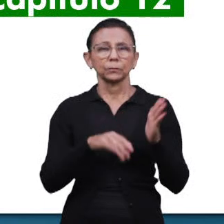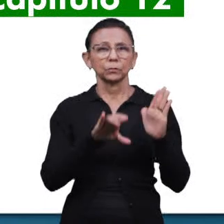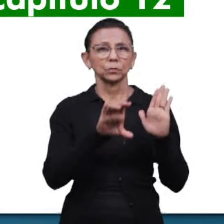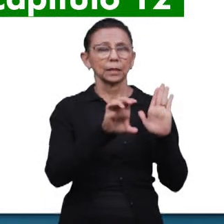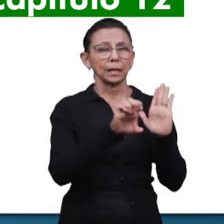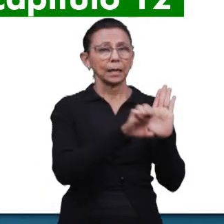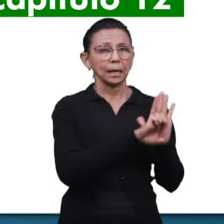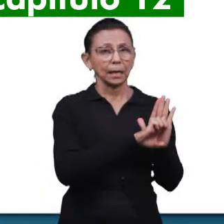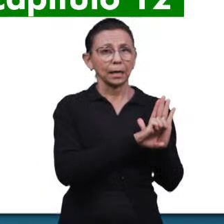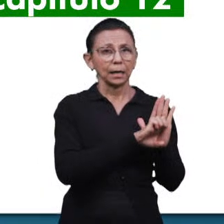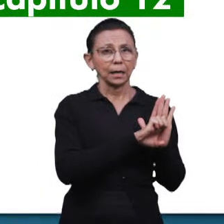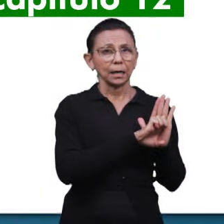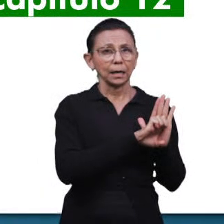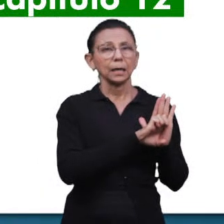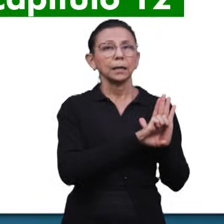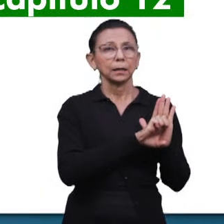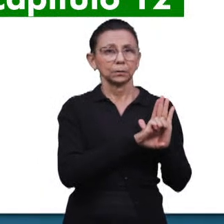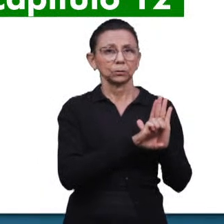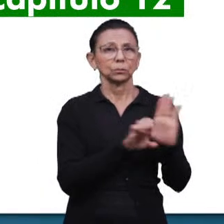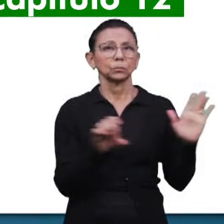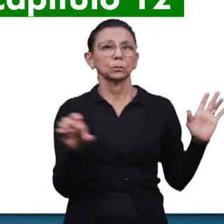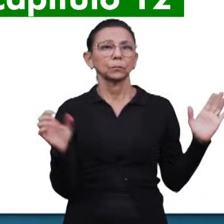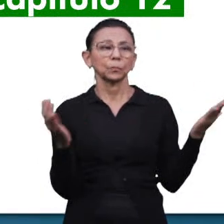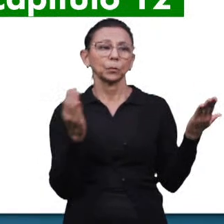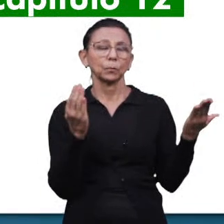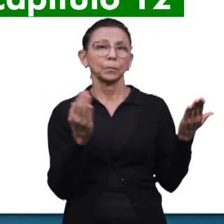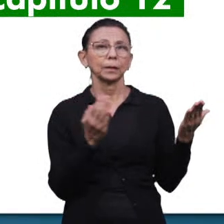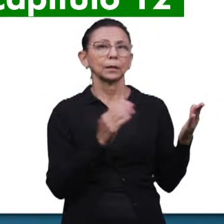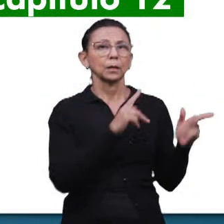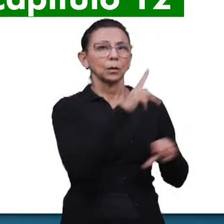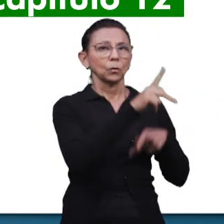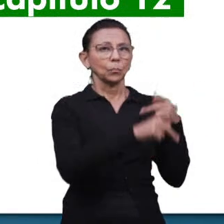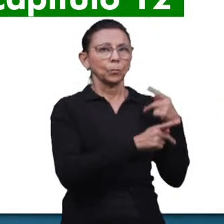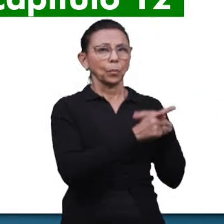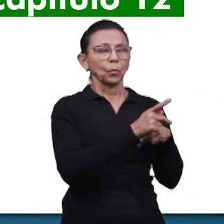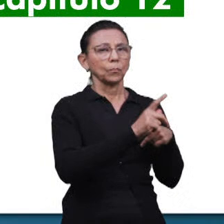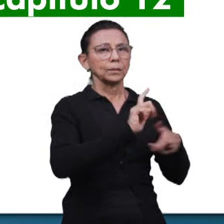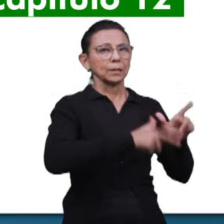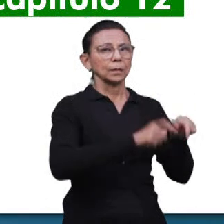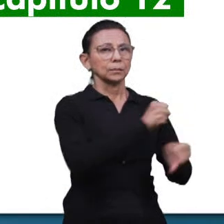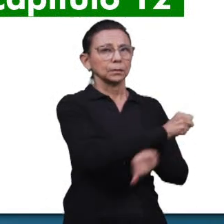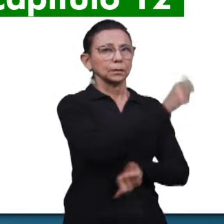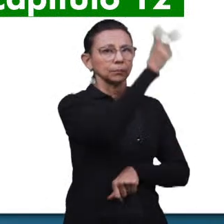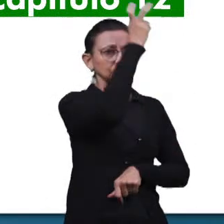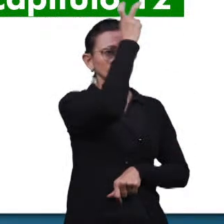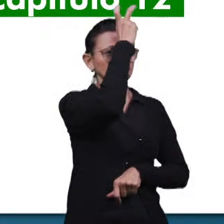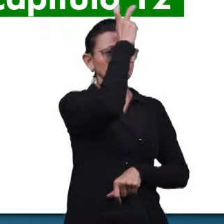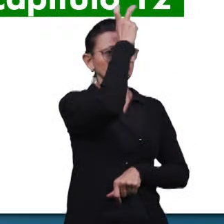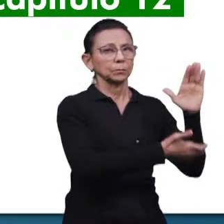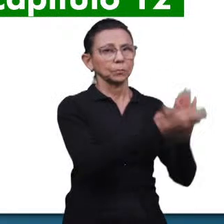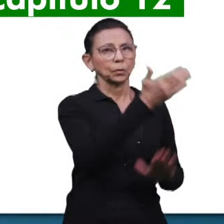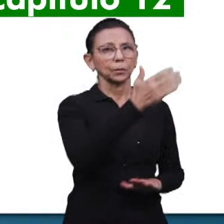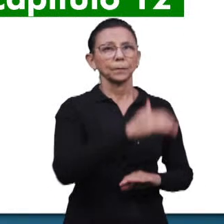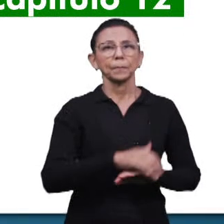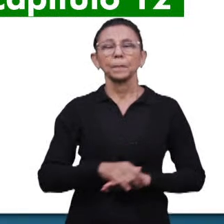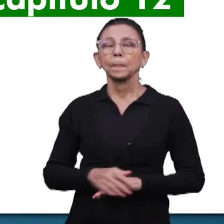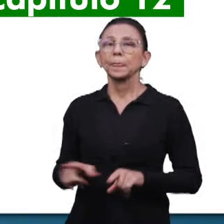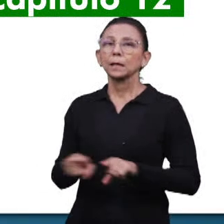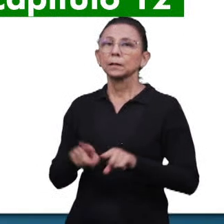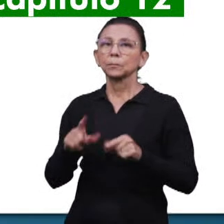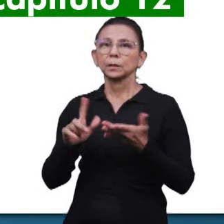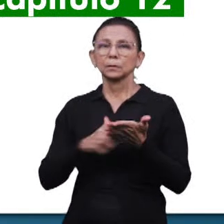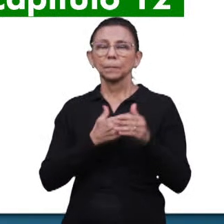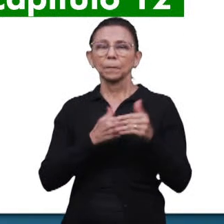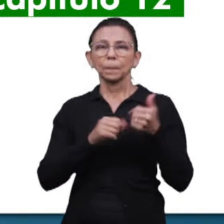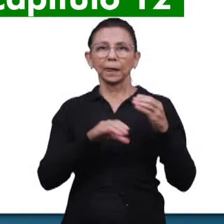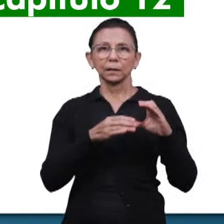saída dos hebreus lá do Egito. E o nosso texto, além do livro de Cantares, do capítulo 5, nós temos também a